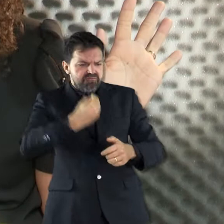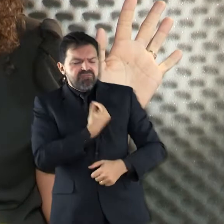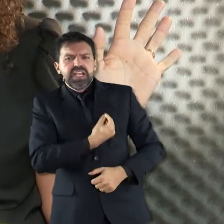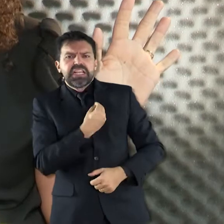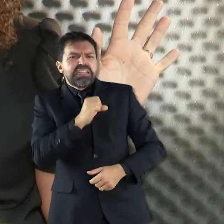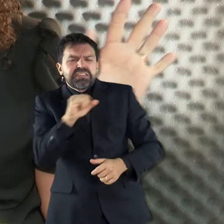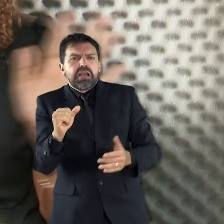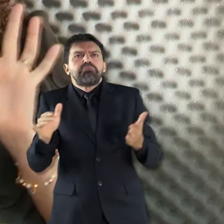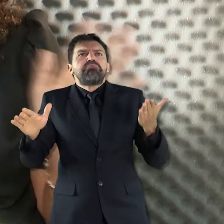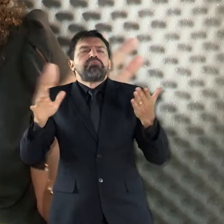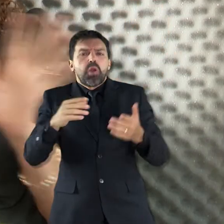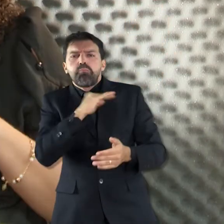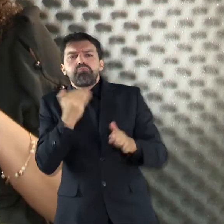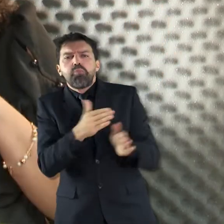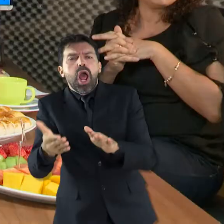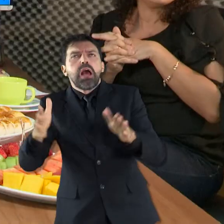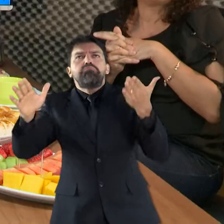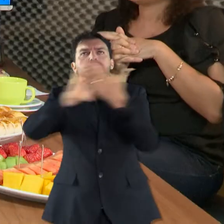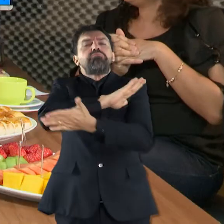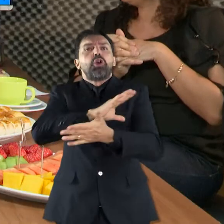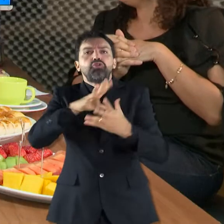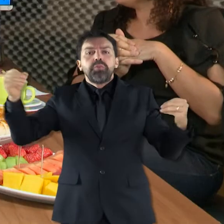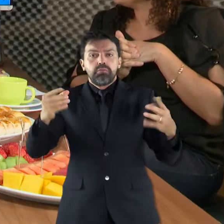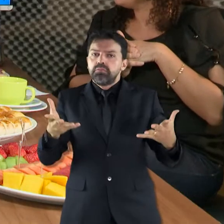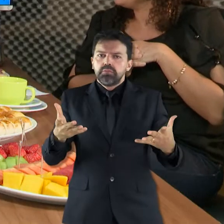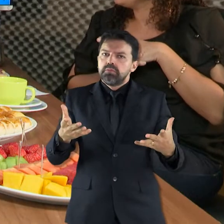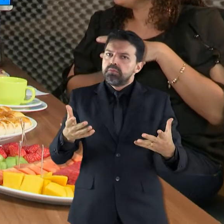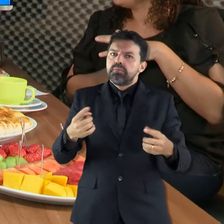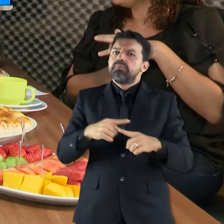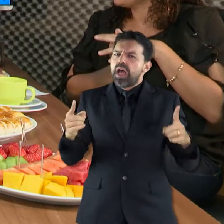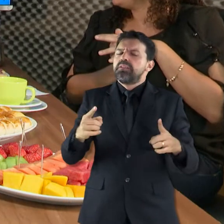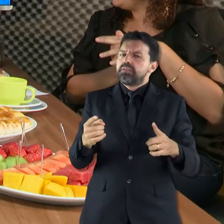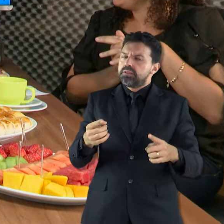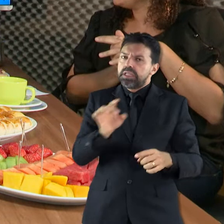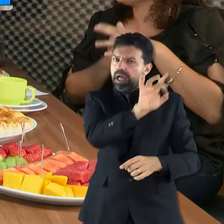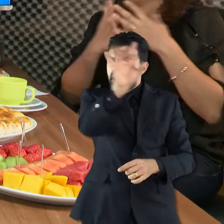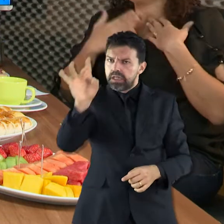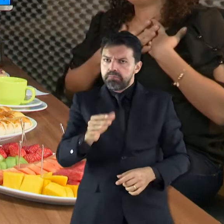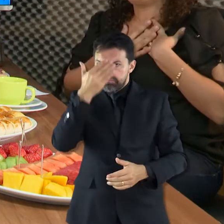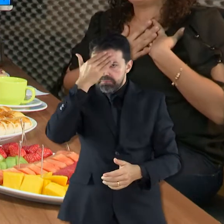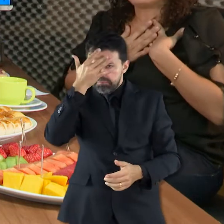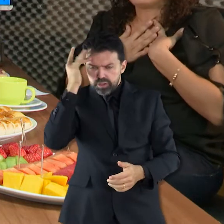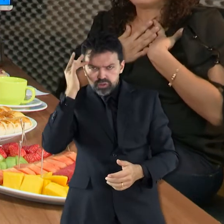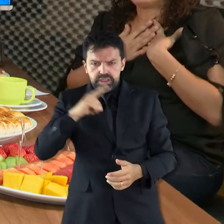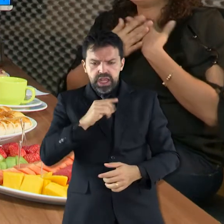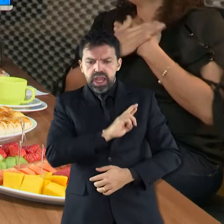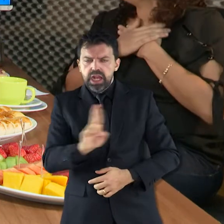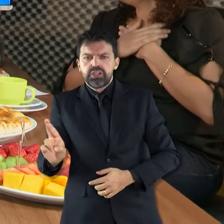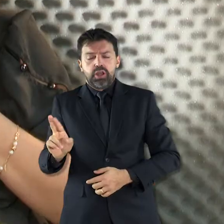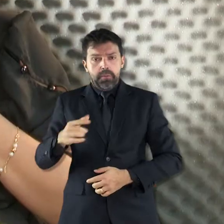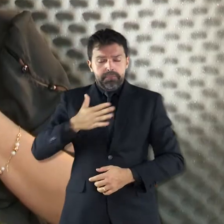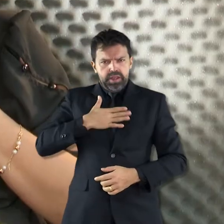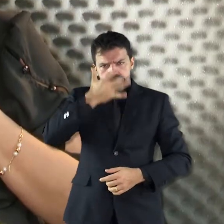apagar? Bom, mas crença é crença, e cada pessoa, cada cabeça é um mundo, né? Tem a Pra sua. mim, pra minha saúde mental,